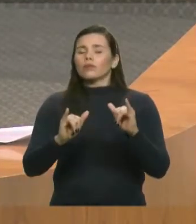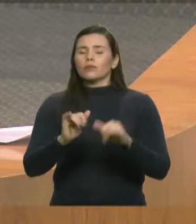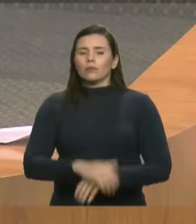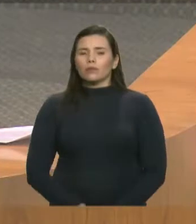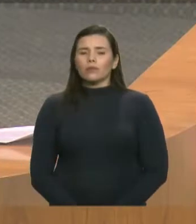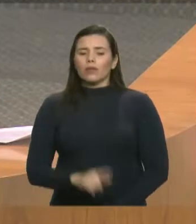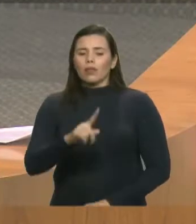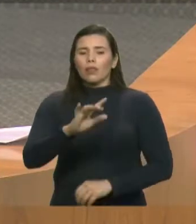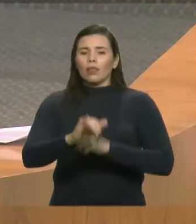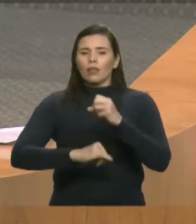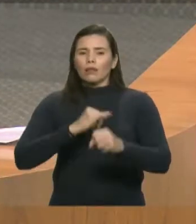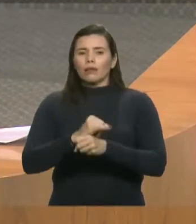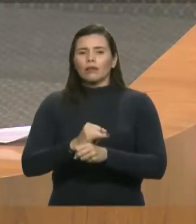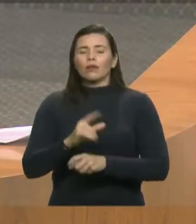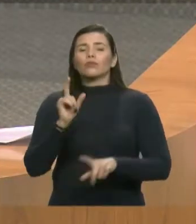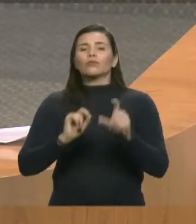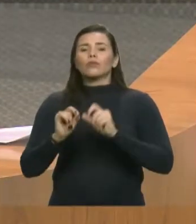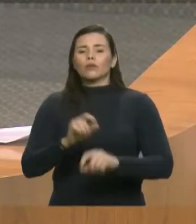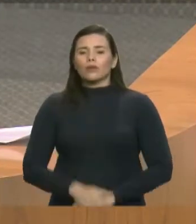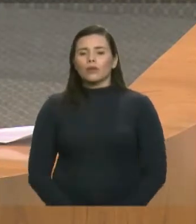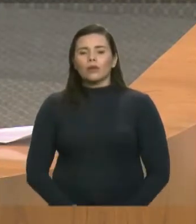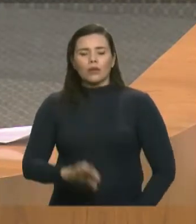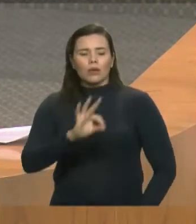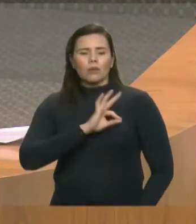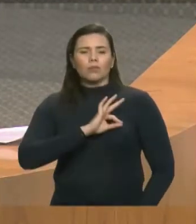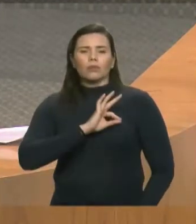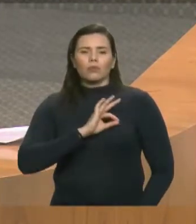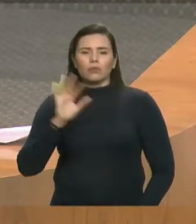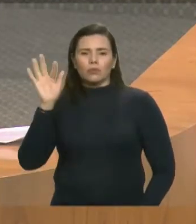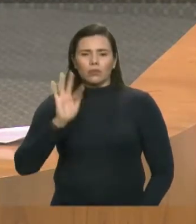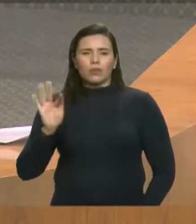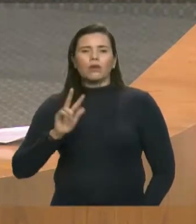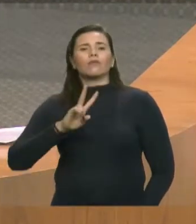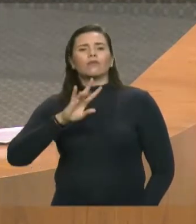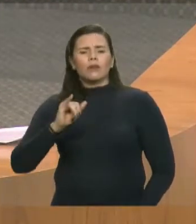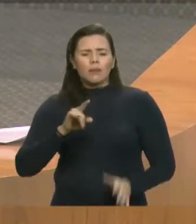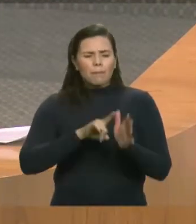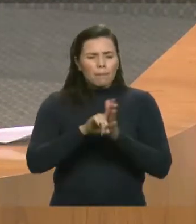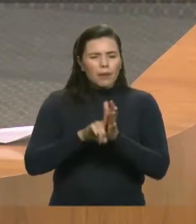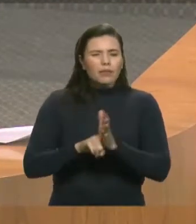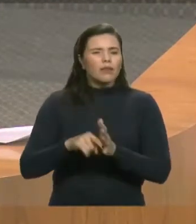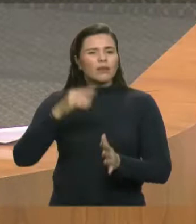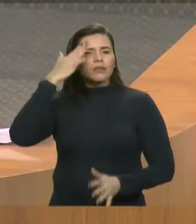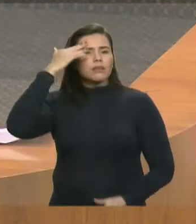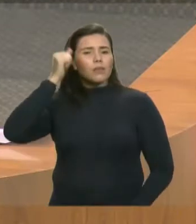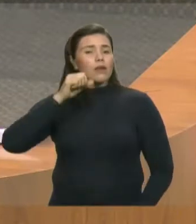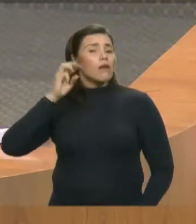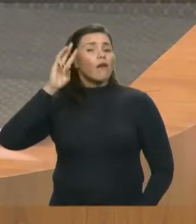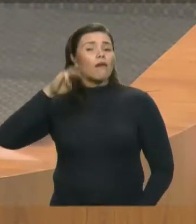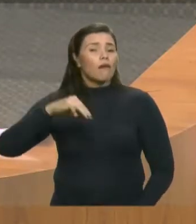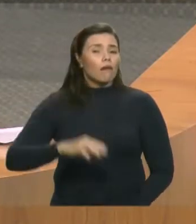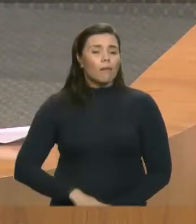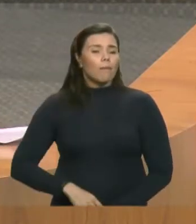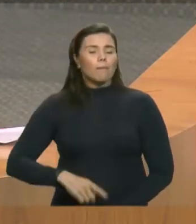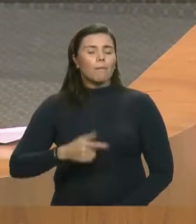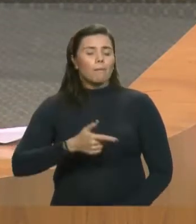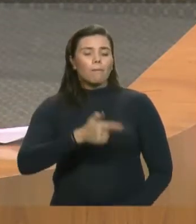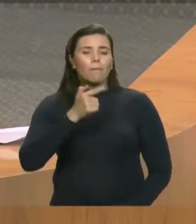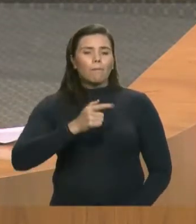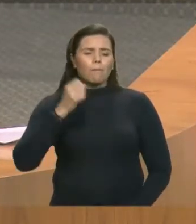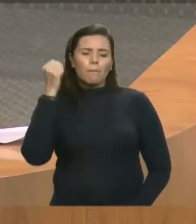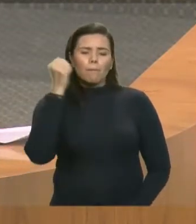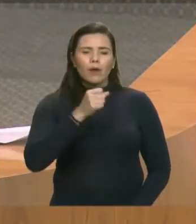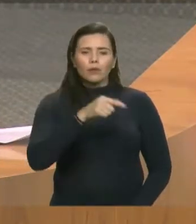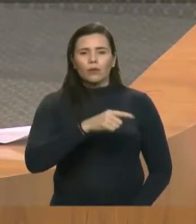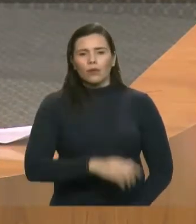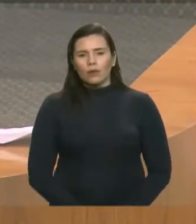que a Polícia Federal irá apurar o assassinato do líder indígena Paulino